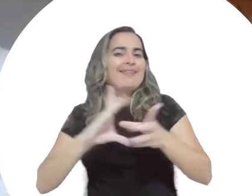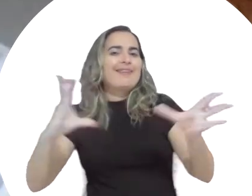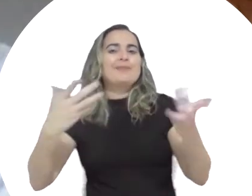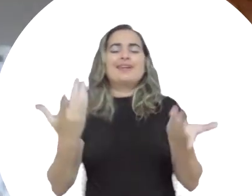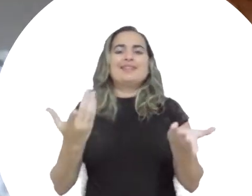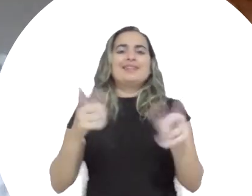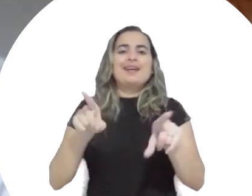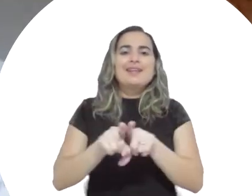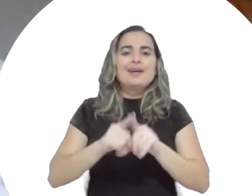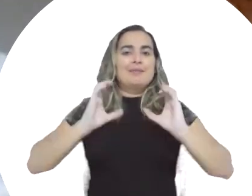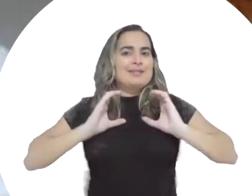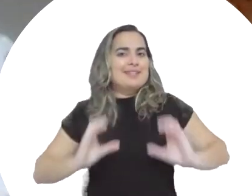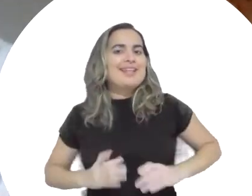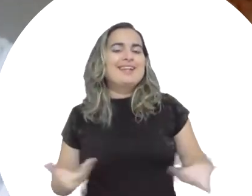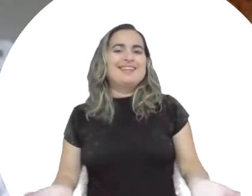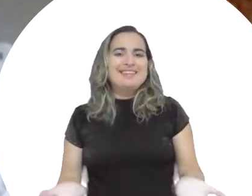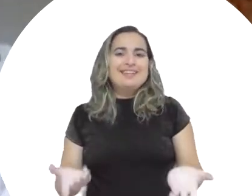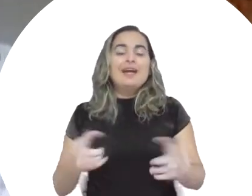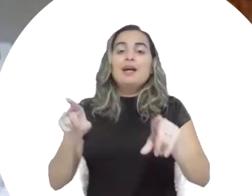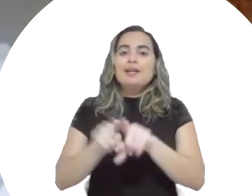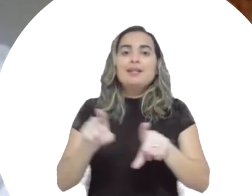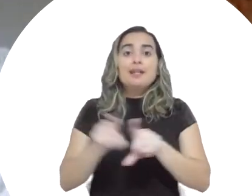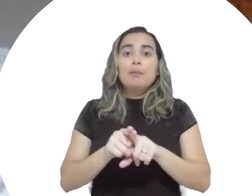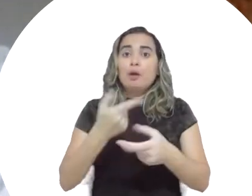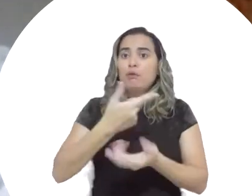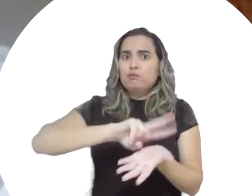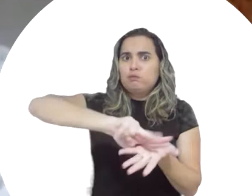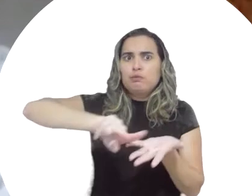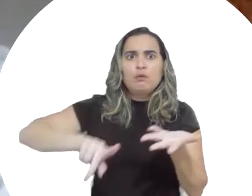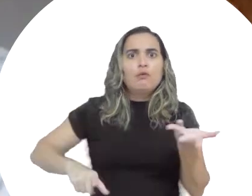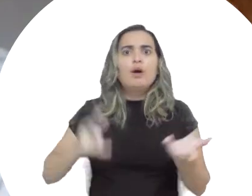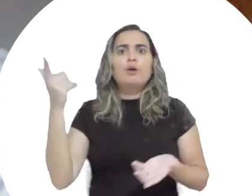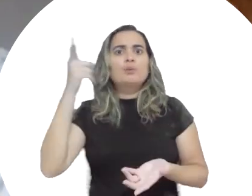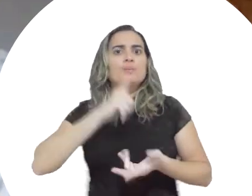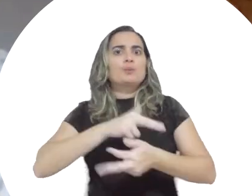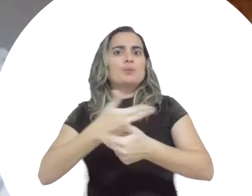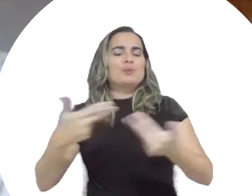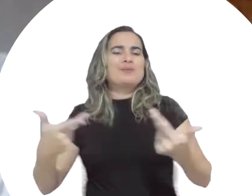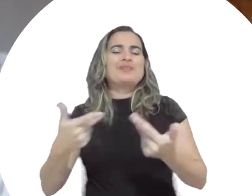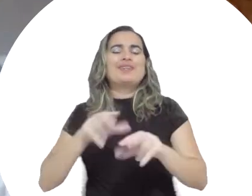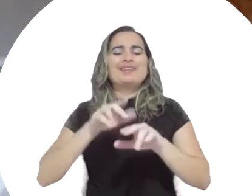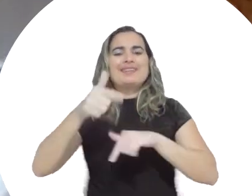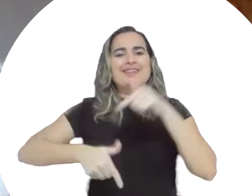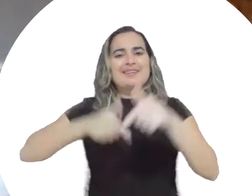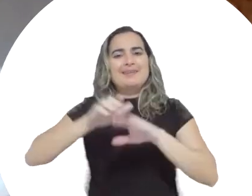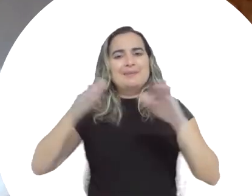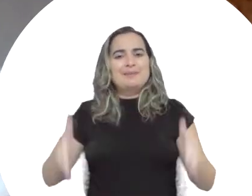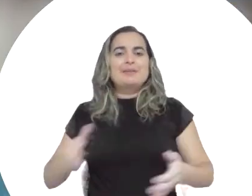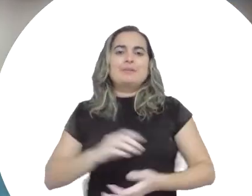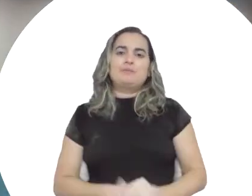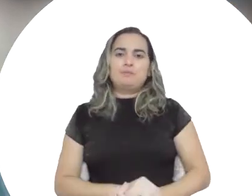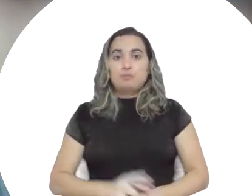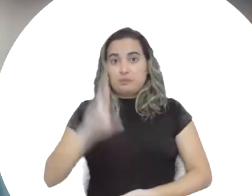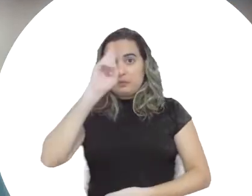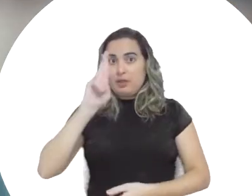para a democracia, a cidadania, como também as vantagens que ele pode receber trabalhando como mesário.